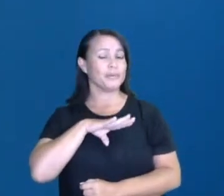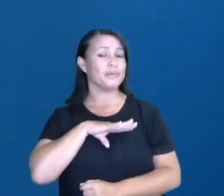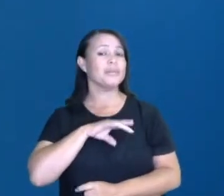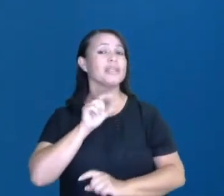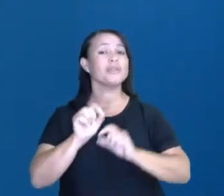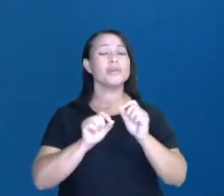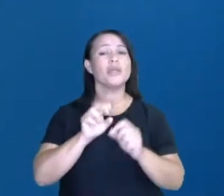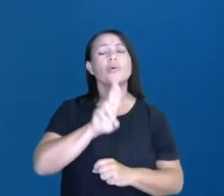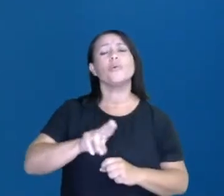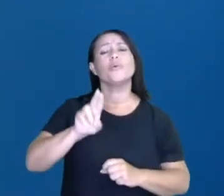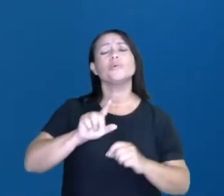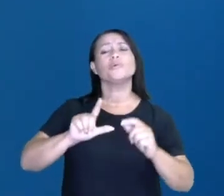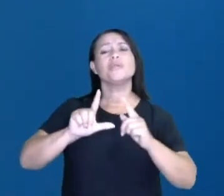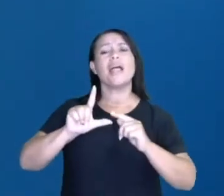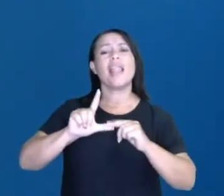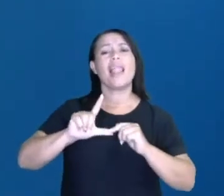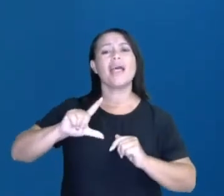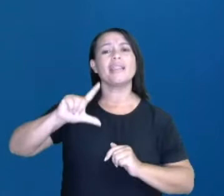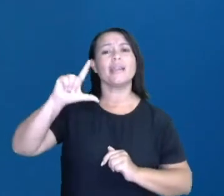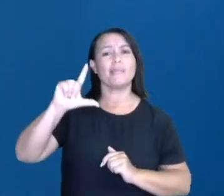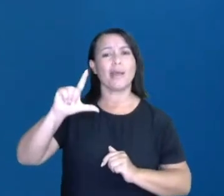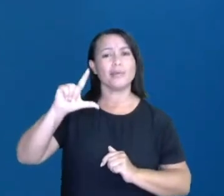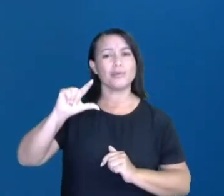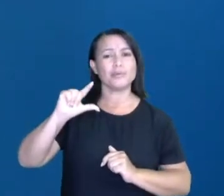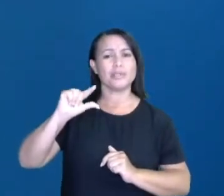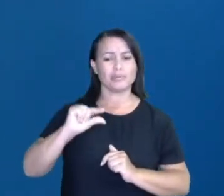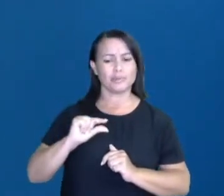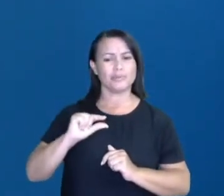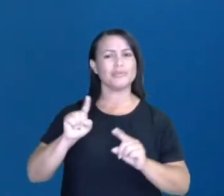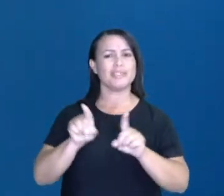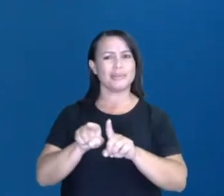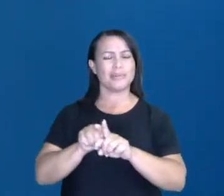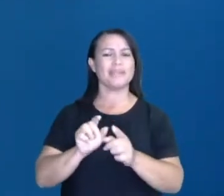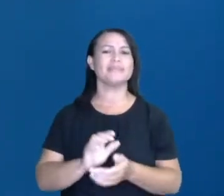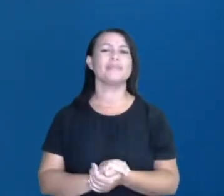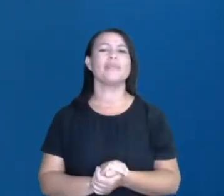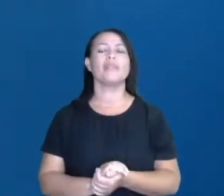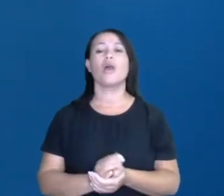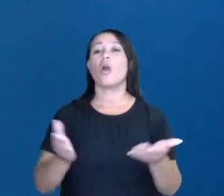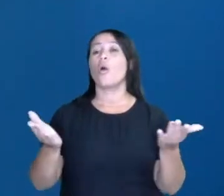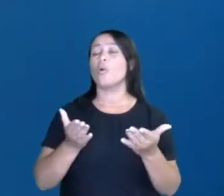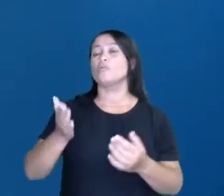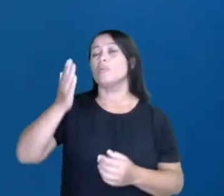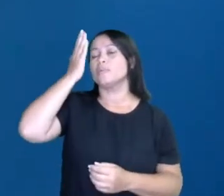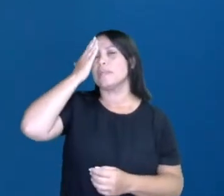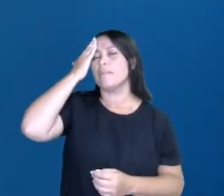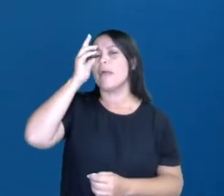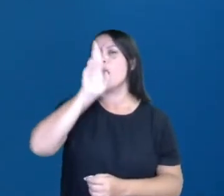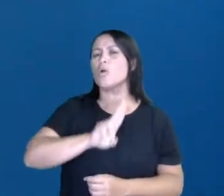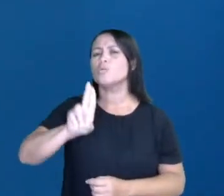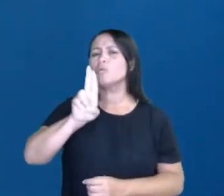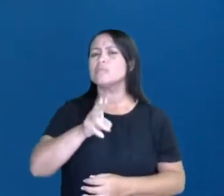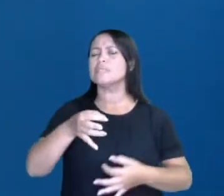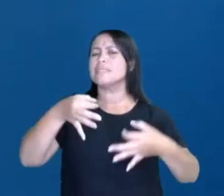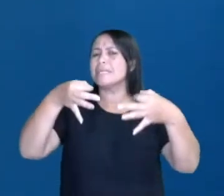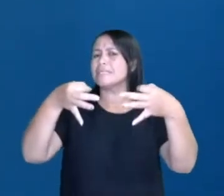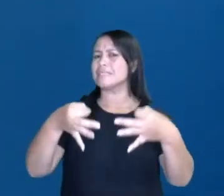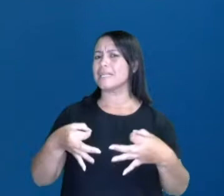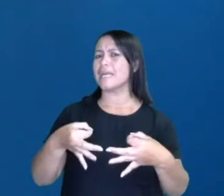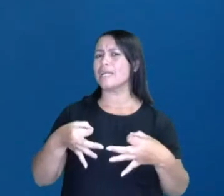uso da letra inicial maiúscula e minúscula. Hoje vamos saber usar